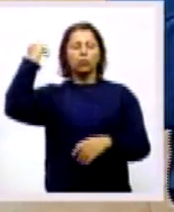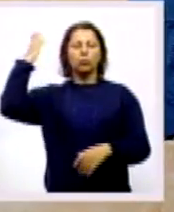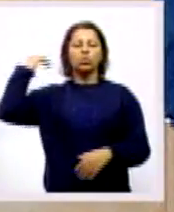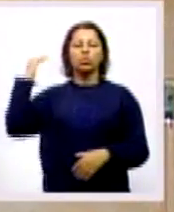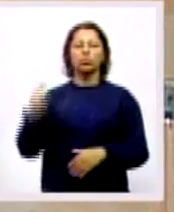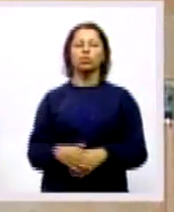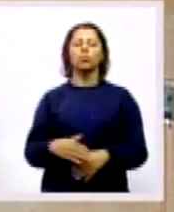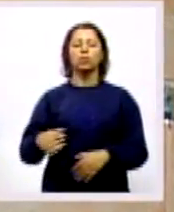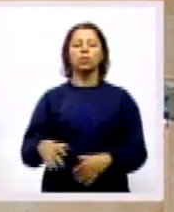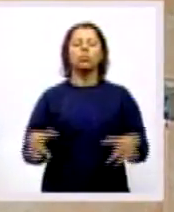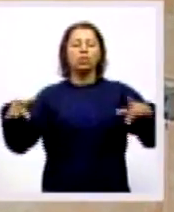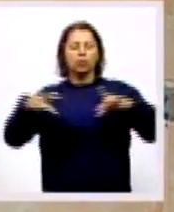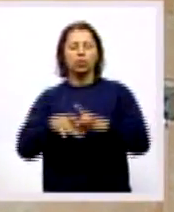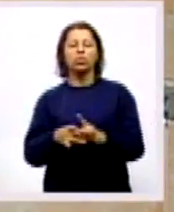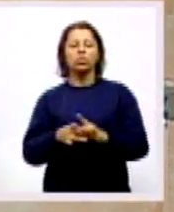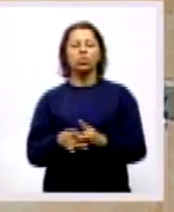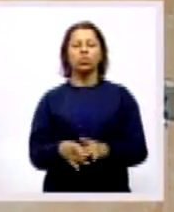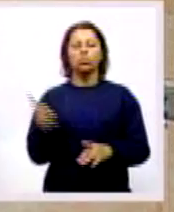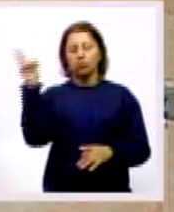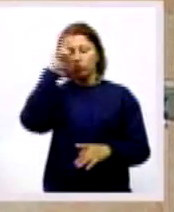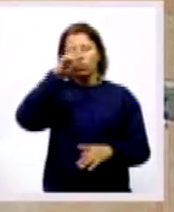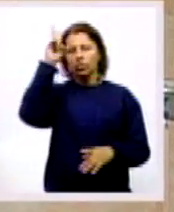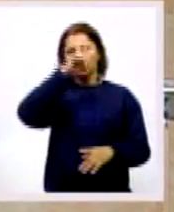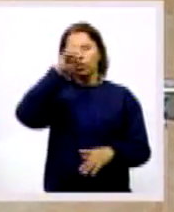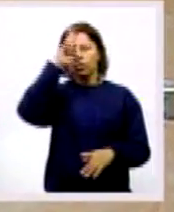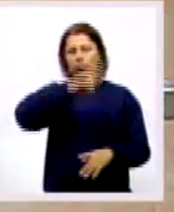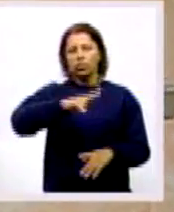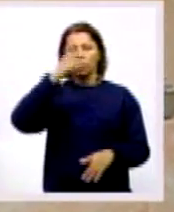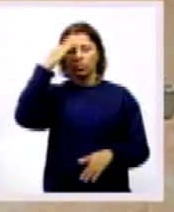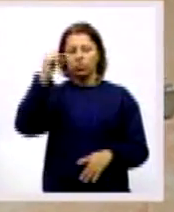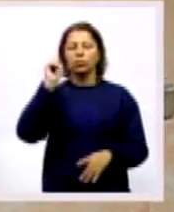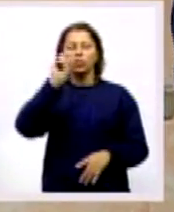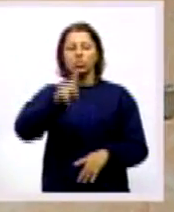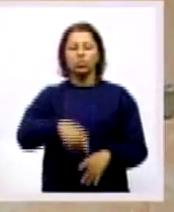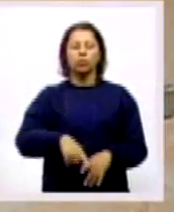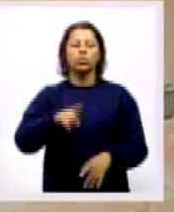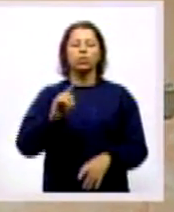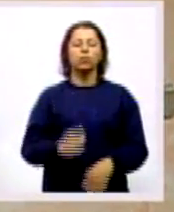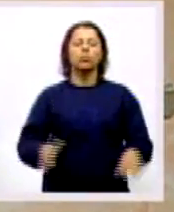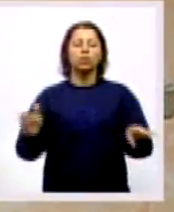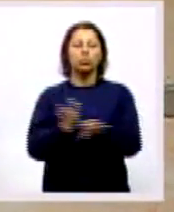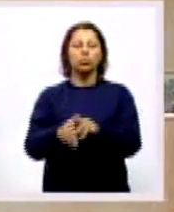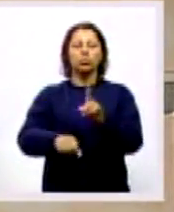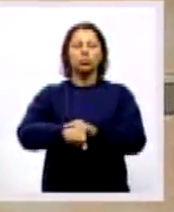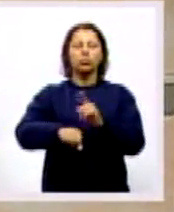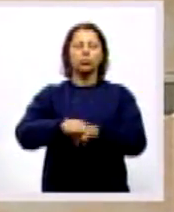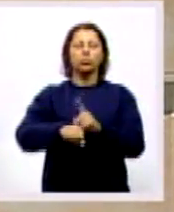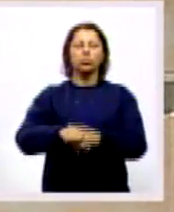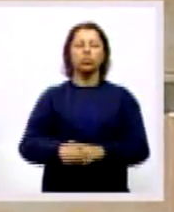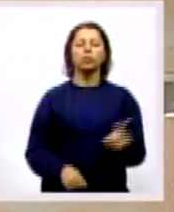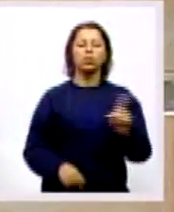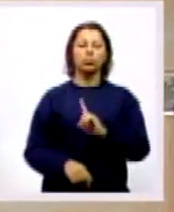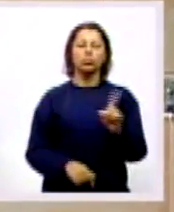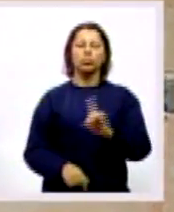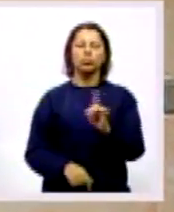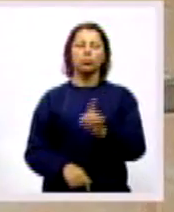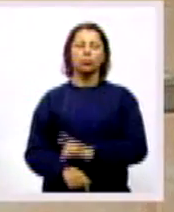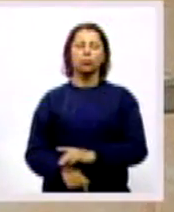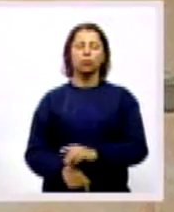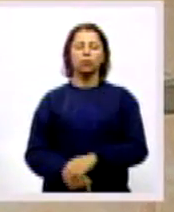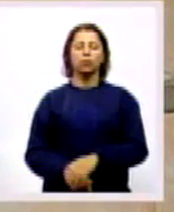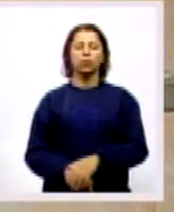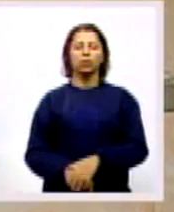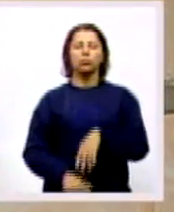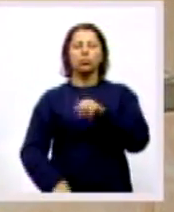passado, reconciliar, trazer à consciência, saber que é assim, é chegado o momento. Não adie essa